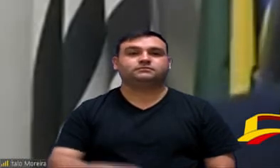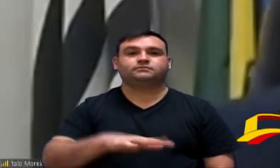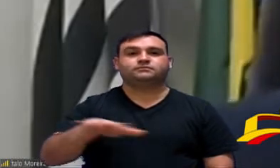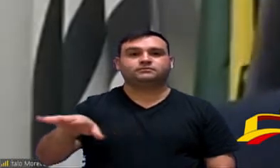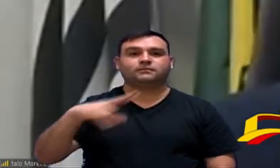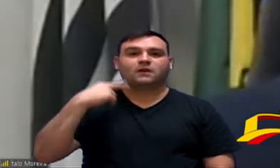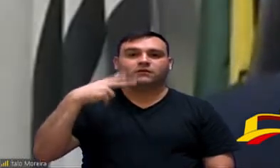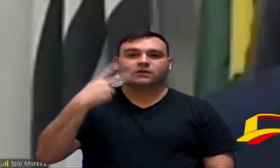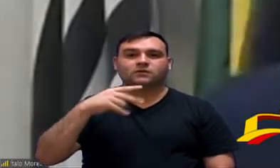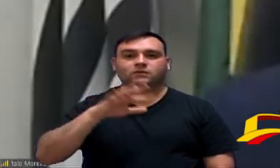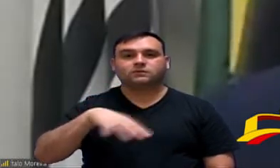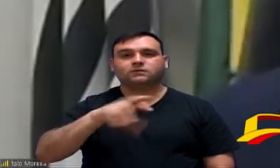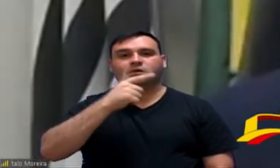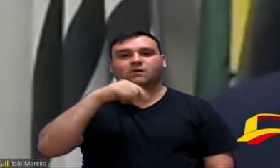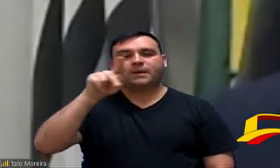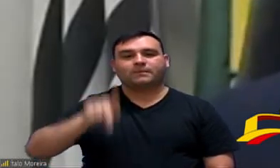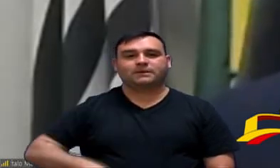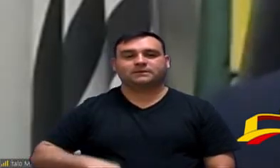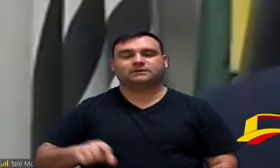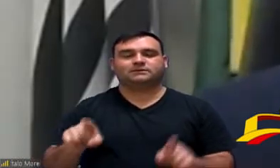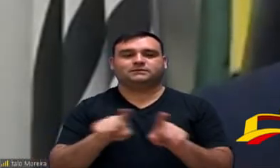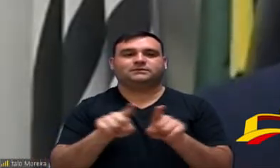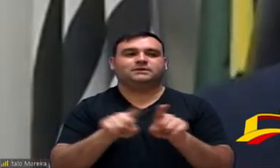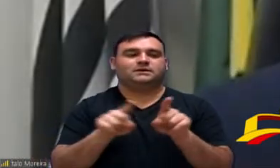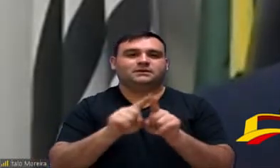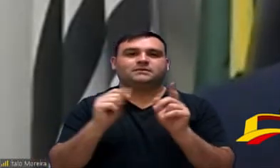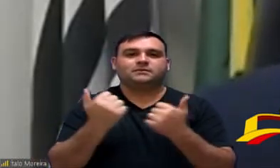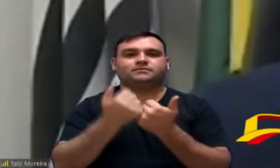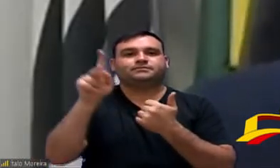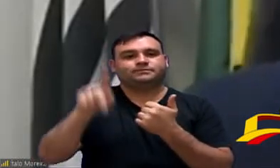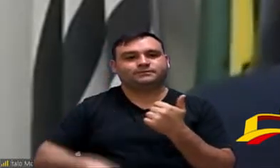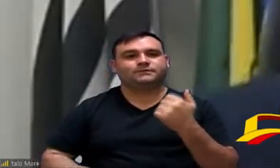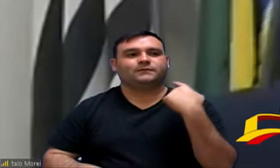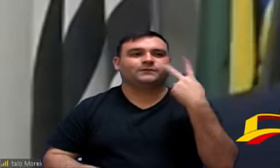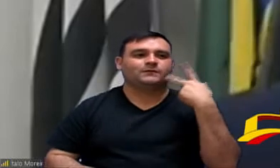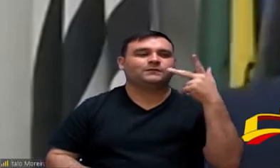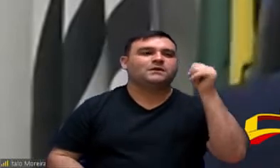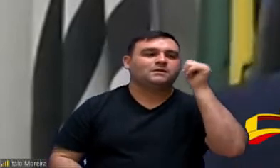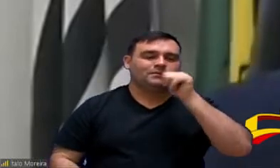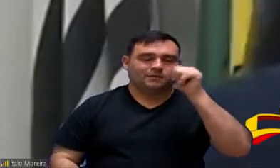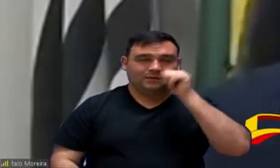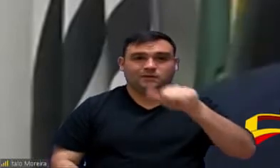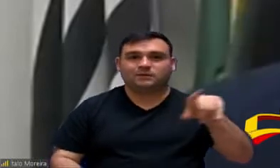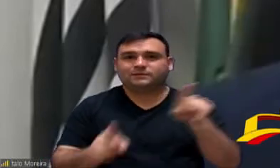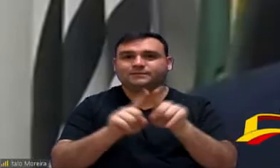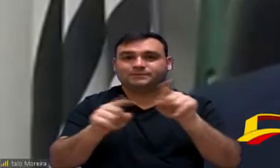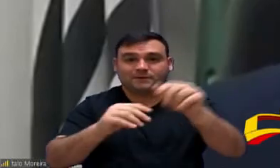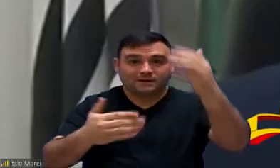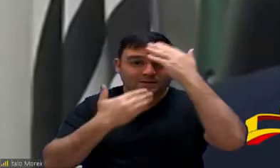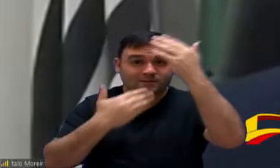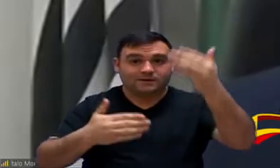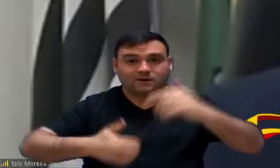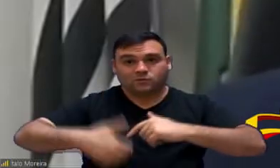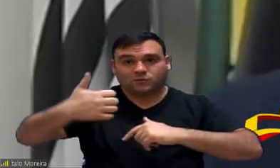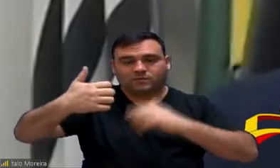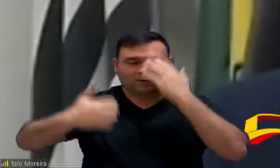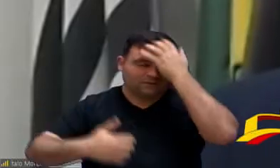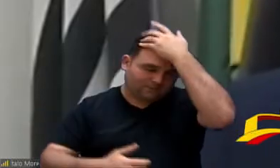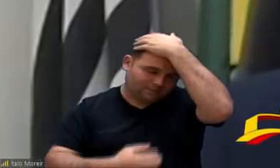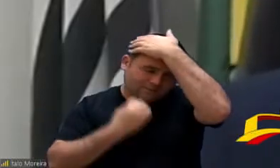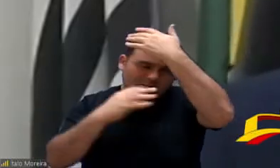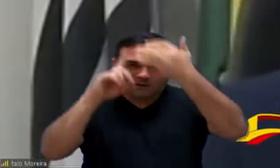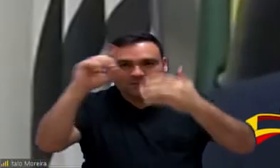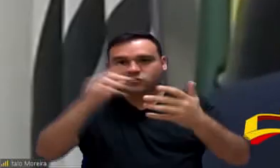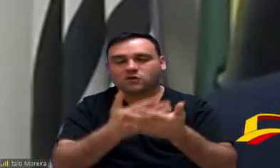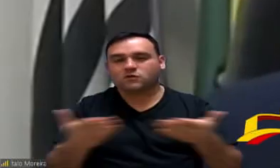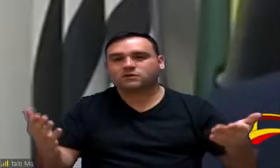Vereadores, outro presidente. Presidente, vereadores, vereadoras, obrigado primeiramente, presidente, bom dia a